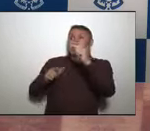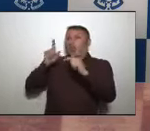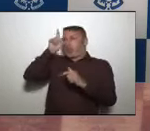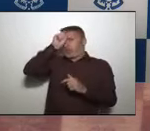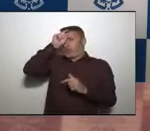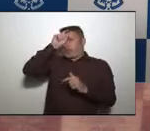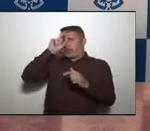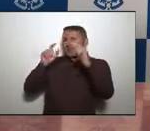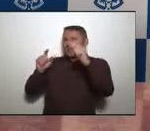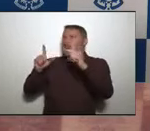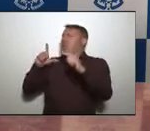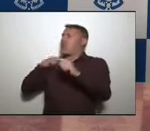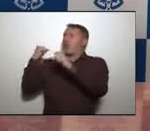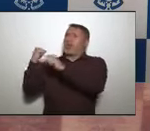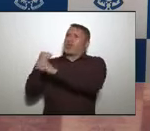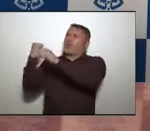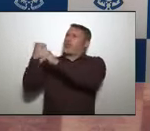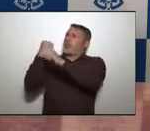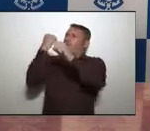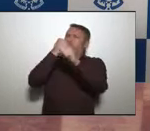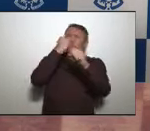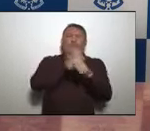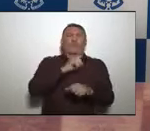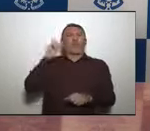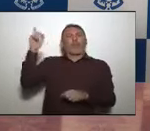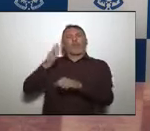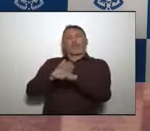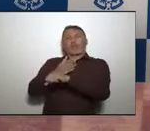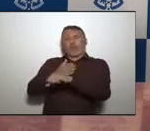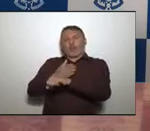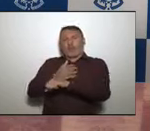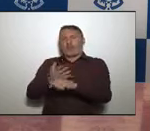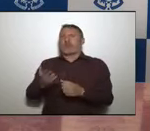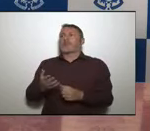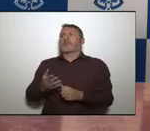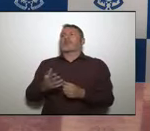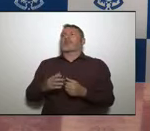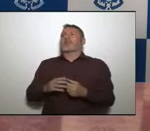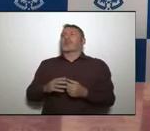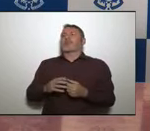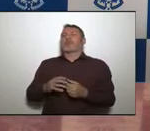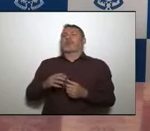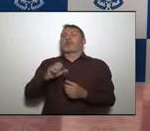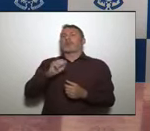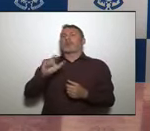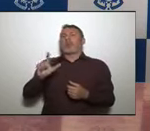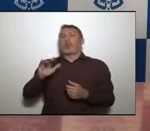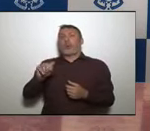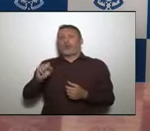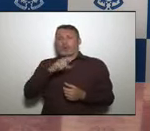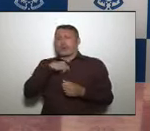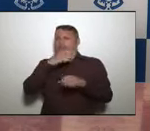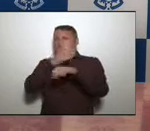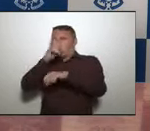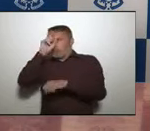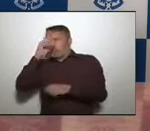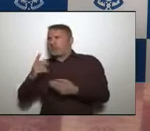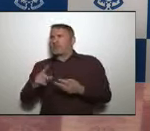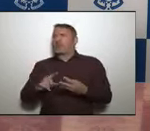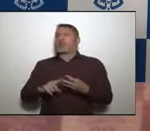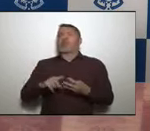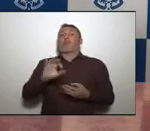todos em obras. Visitei o Hospital Dório Silva, visitei o Hospital São Lucas, aqui no Forte São João, visitei o